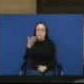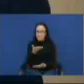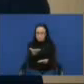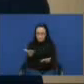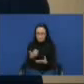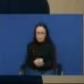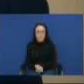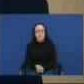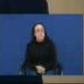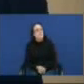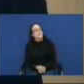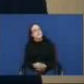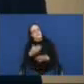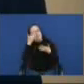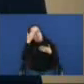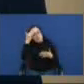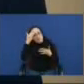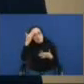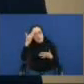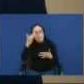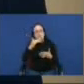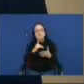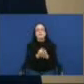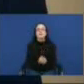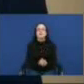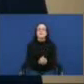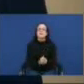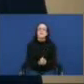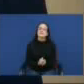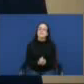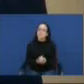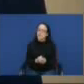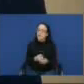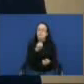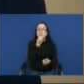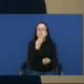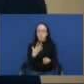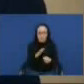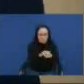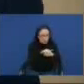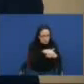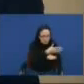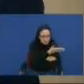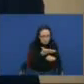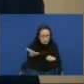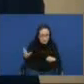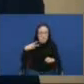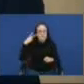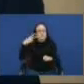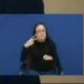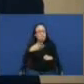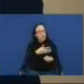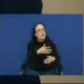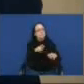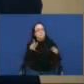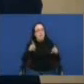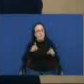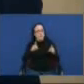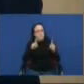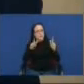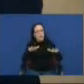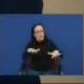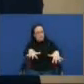palavra. Obrigado, eu agradeço o uso dessa tribuna. Boa noite aos senhores vereadores, vereadoras e à